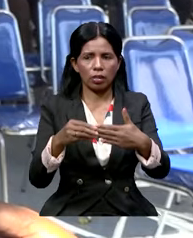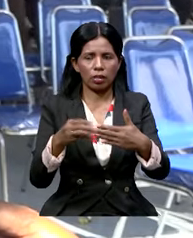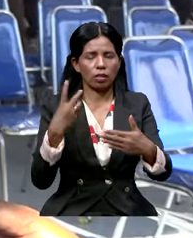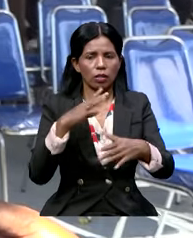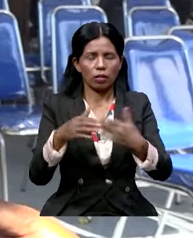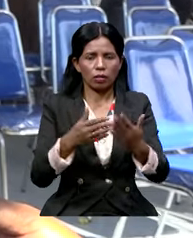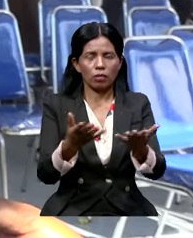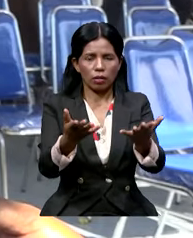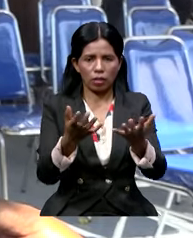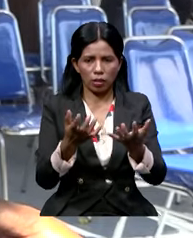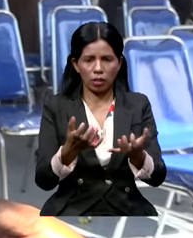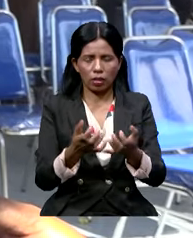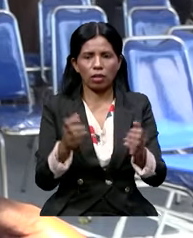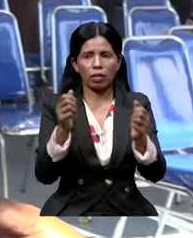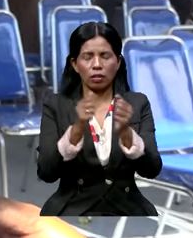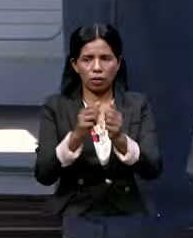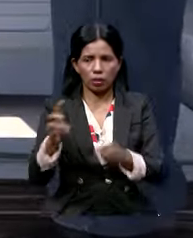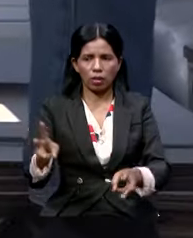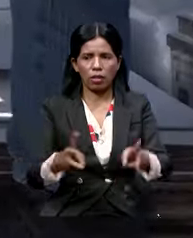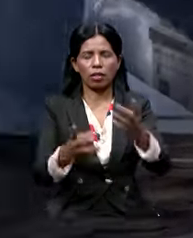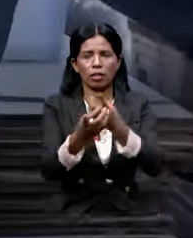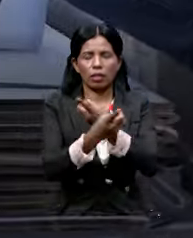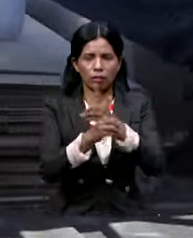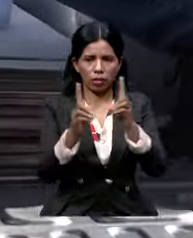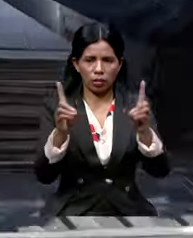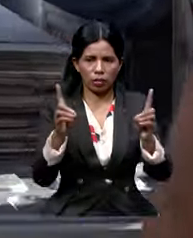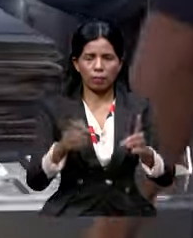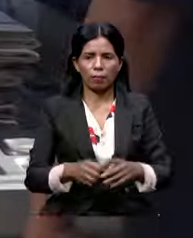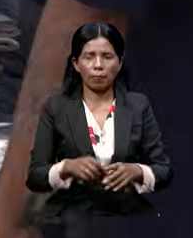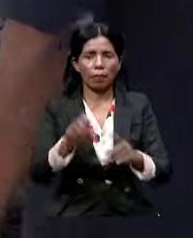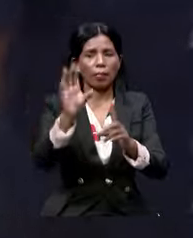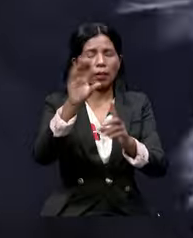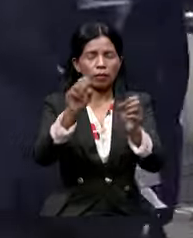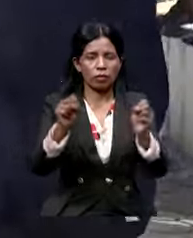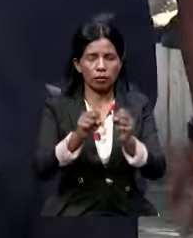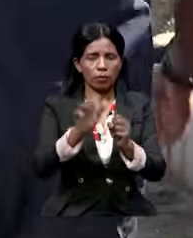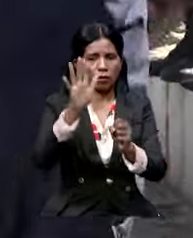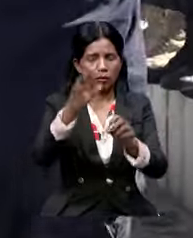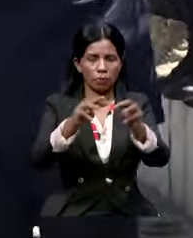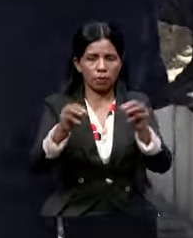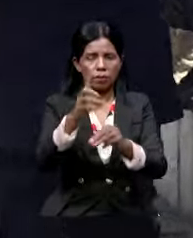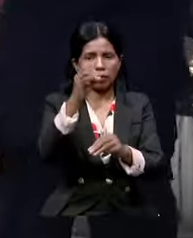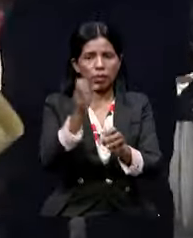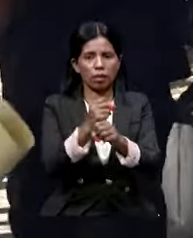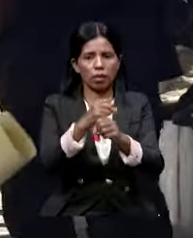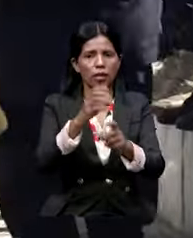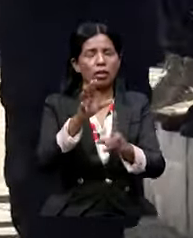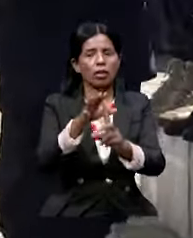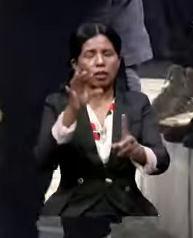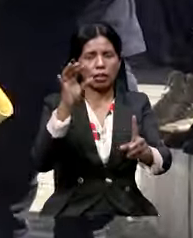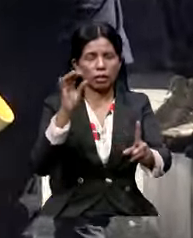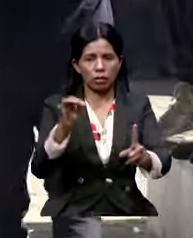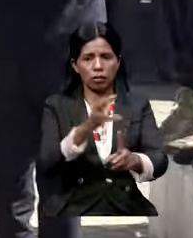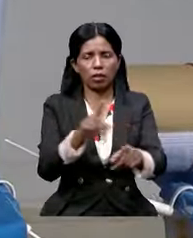karak ho dalam democracia. Suku lima yang munisipi dili nebe makhalau elisang lideransa komunitaria